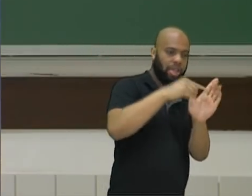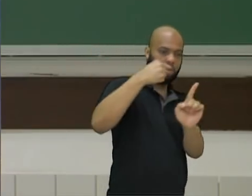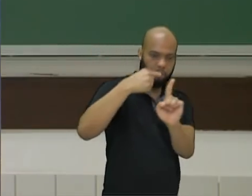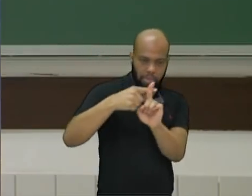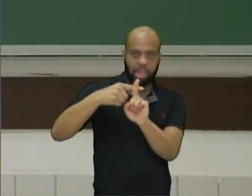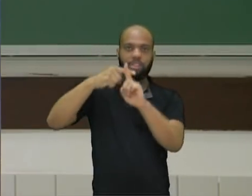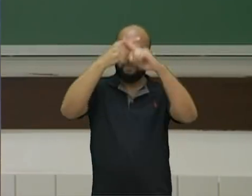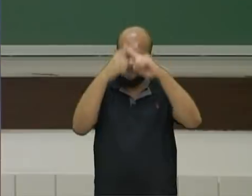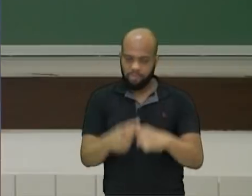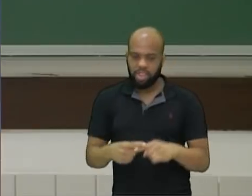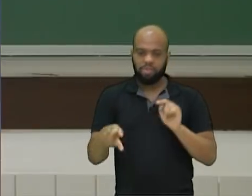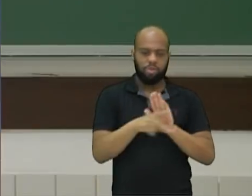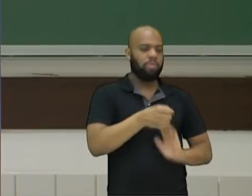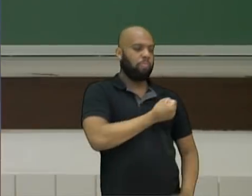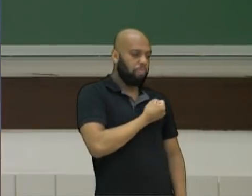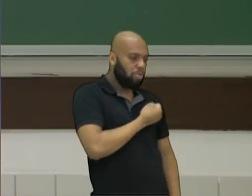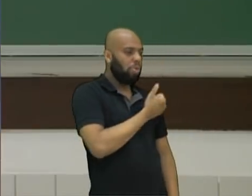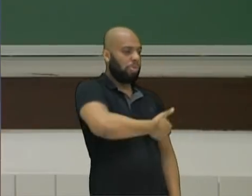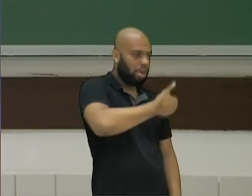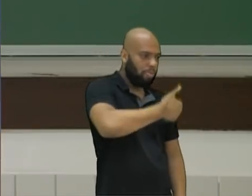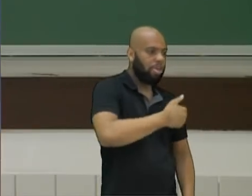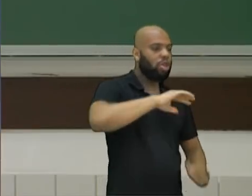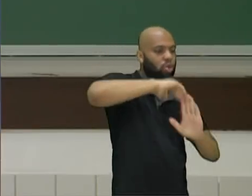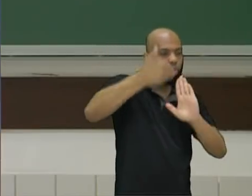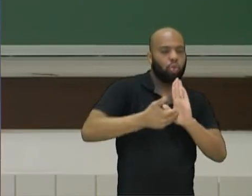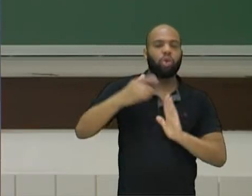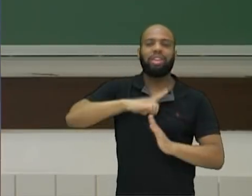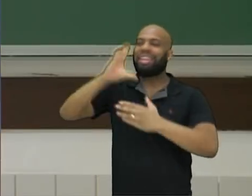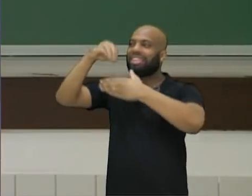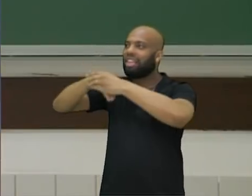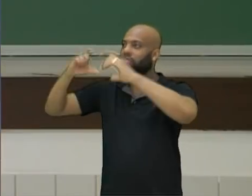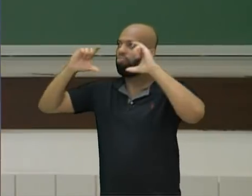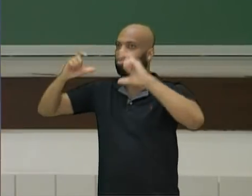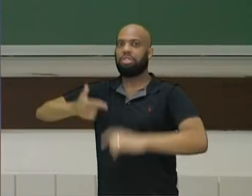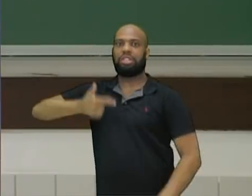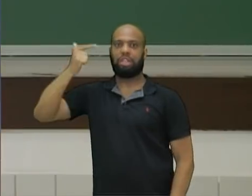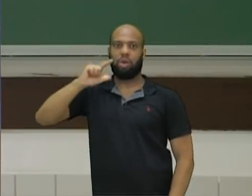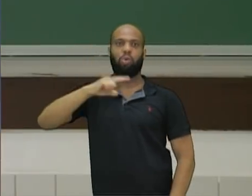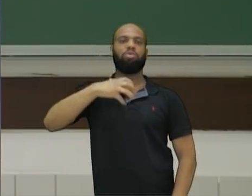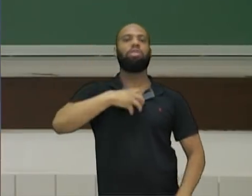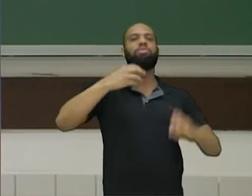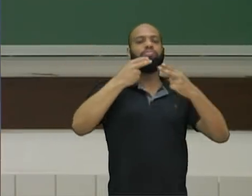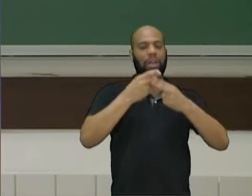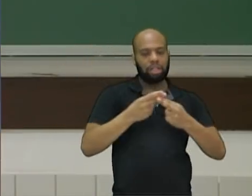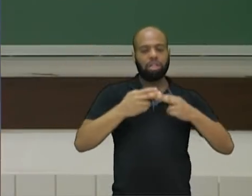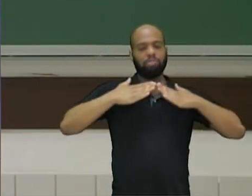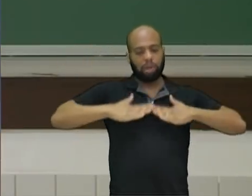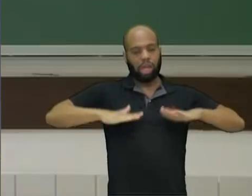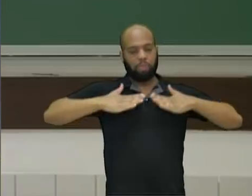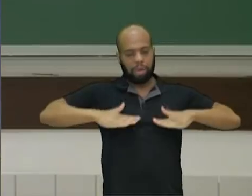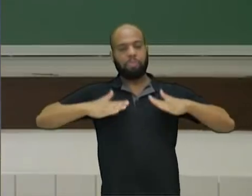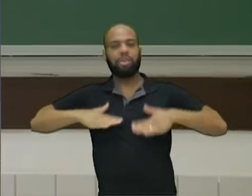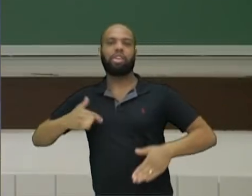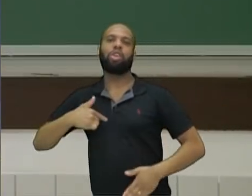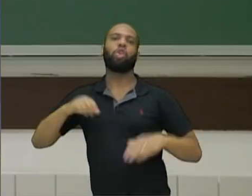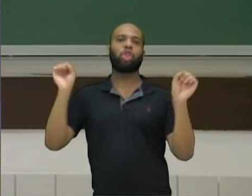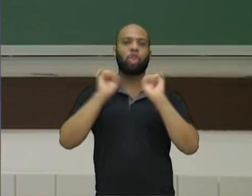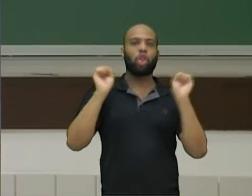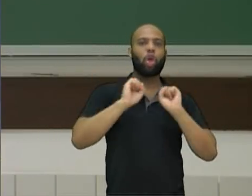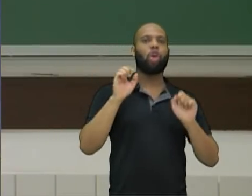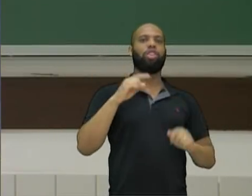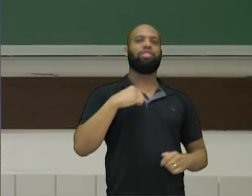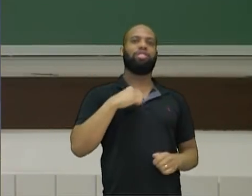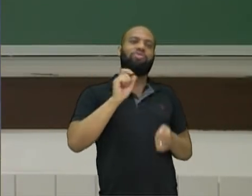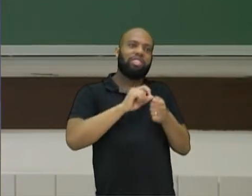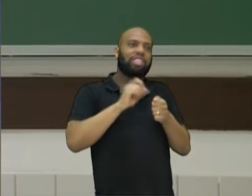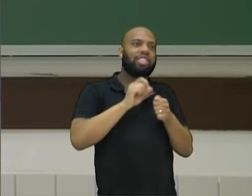mundo do primeiro número por todo mundo do segundo número, com bastante paciência. Eu adoro fazer as flechinhas, porque daí a